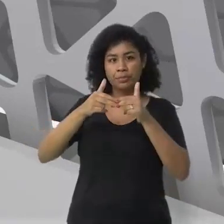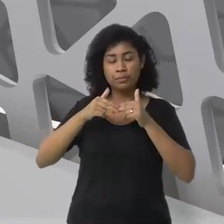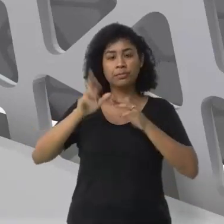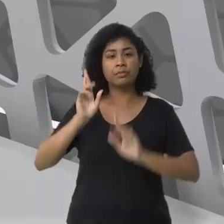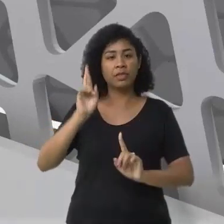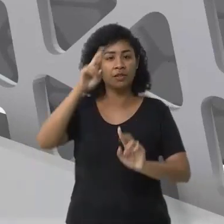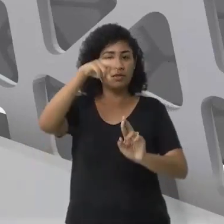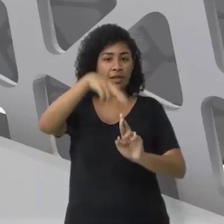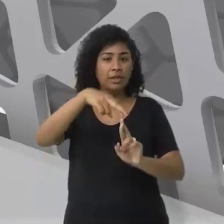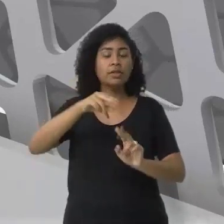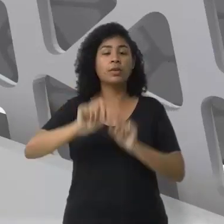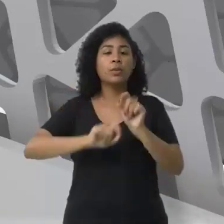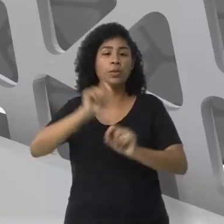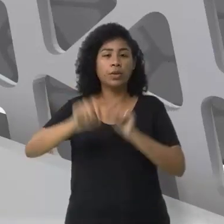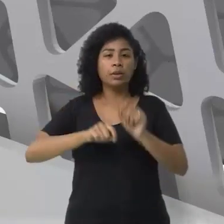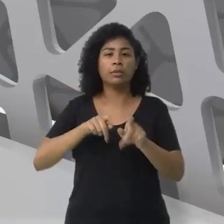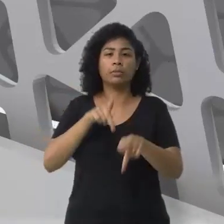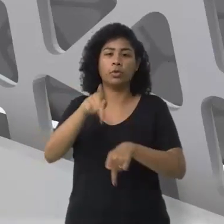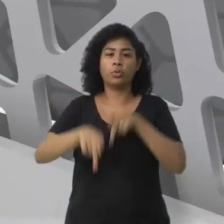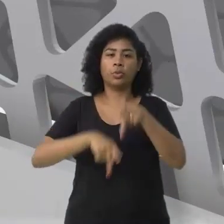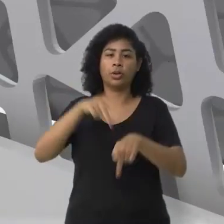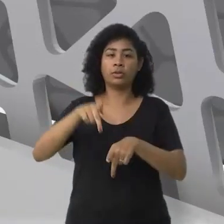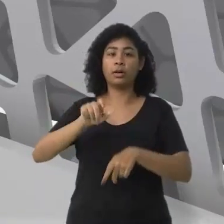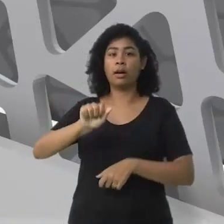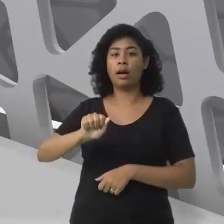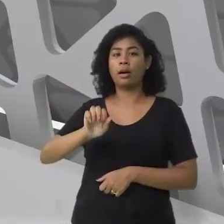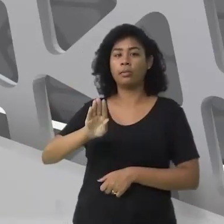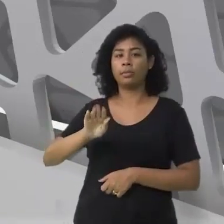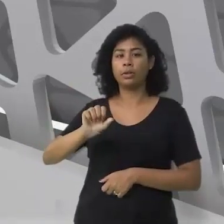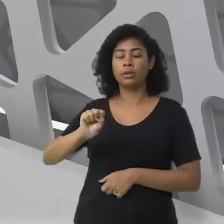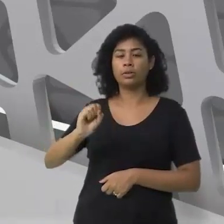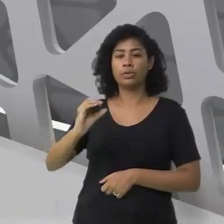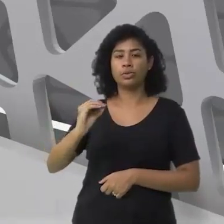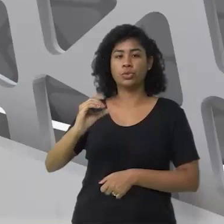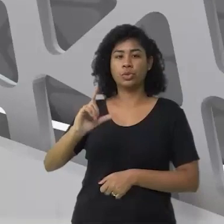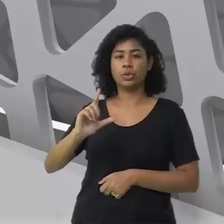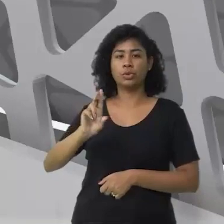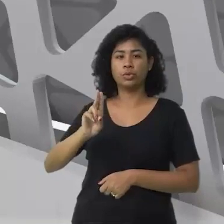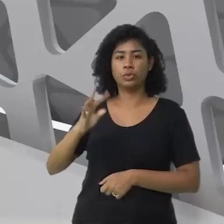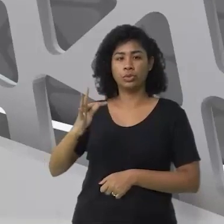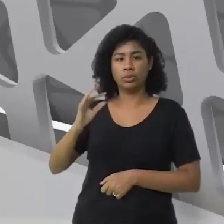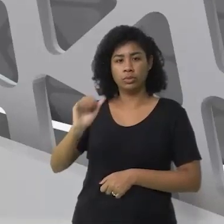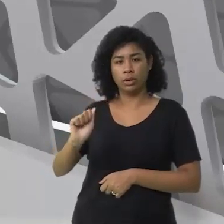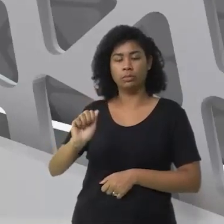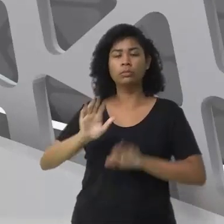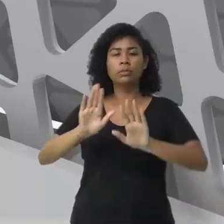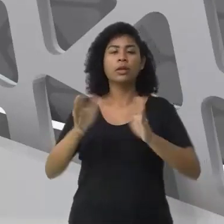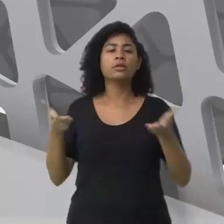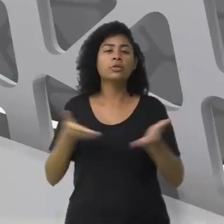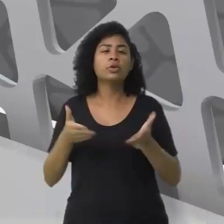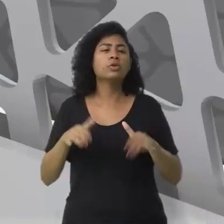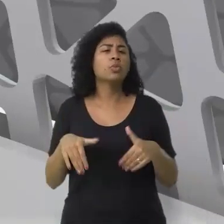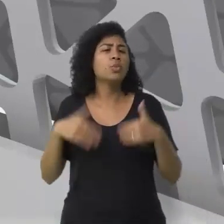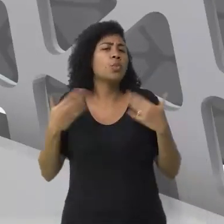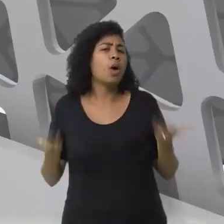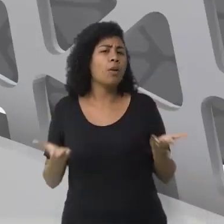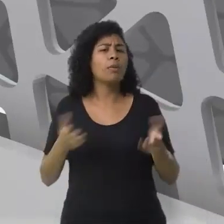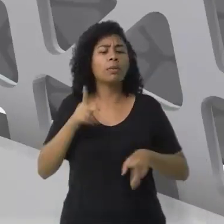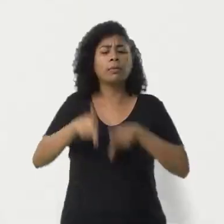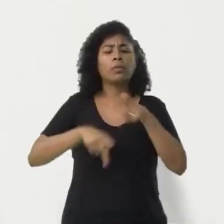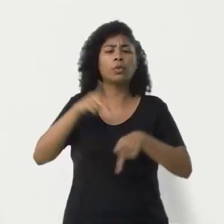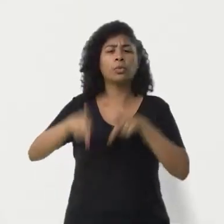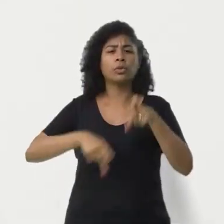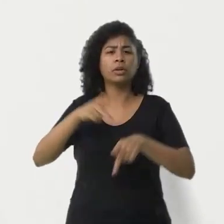população absoluta. Professor, então a gente vai verificar agora qual vai ser essa quantidade aí de população absoluta aqui do Brasil.